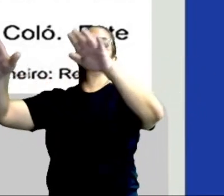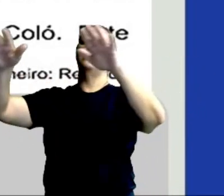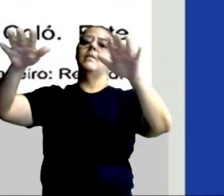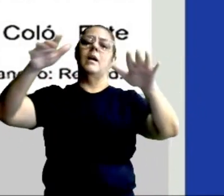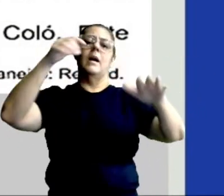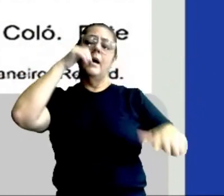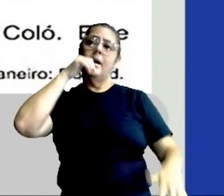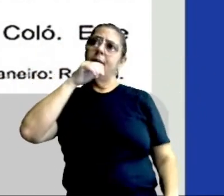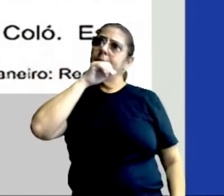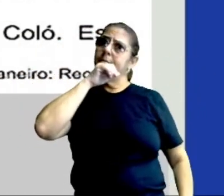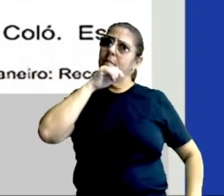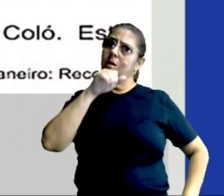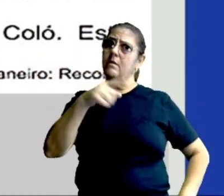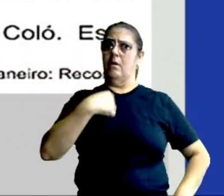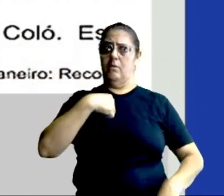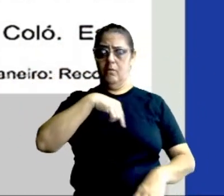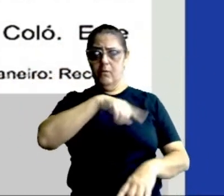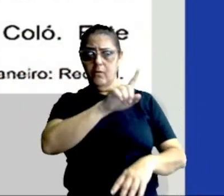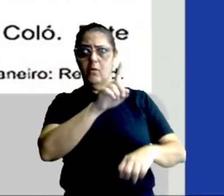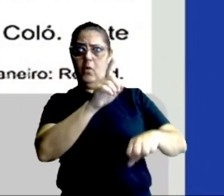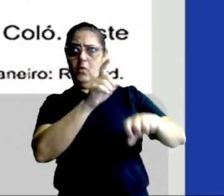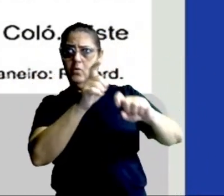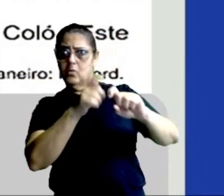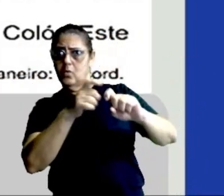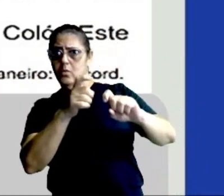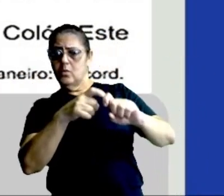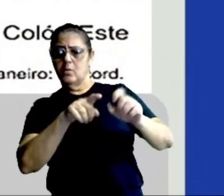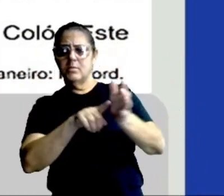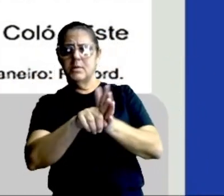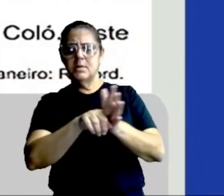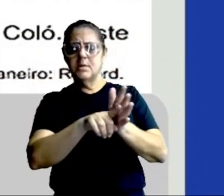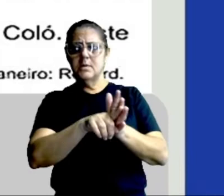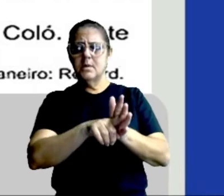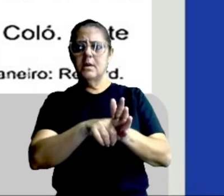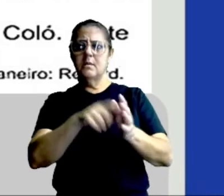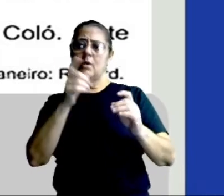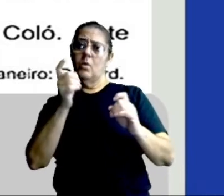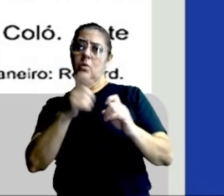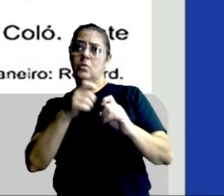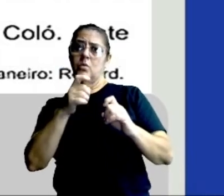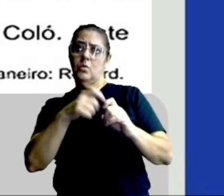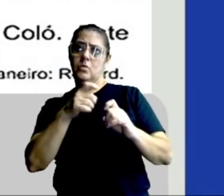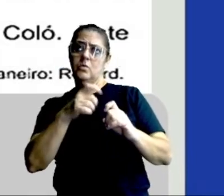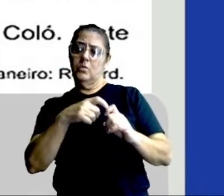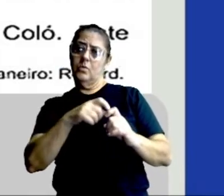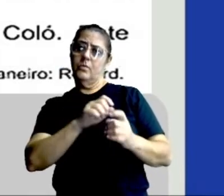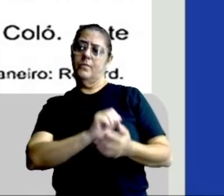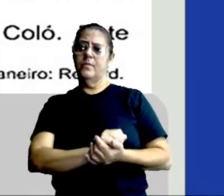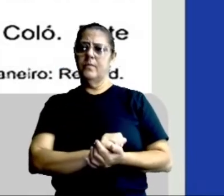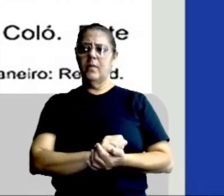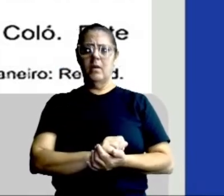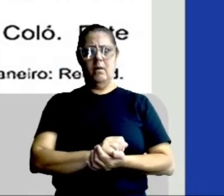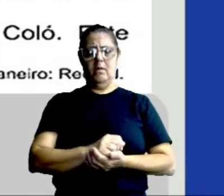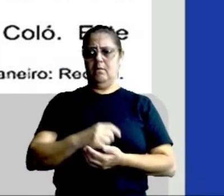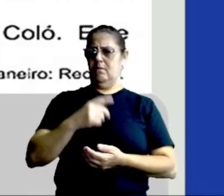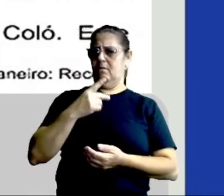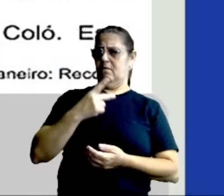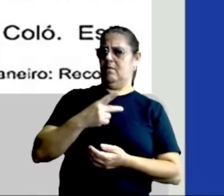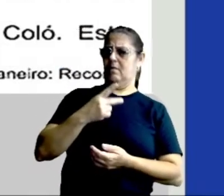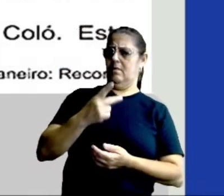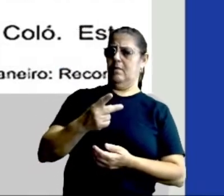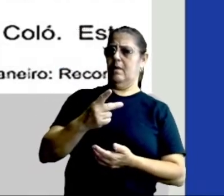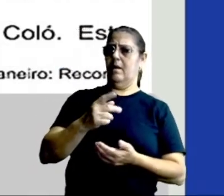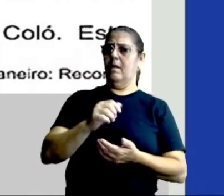a mãe decidiu levá-lo ao médico após o exame o Doutor Epaminondas acabou